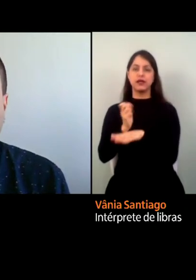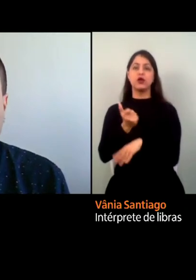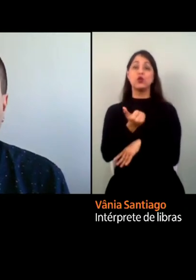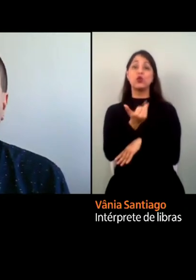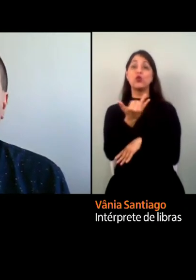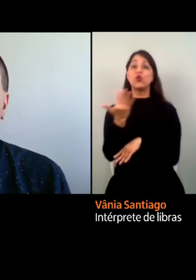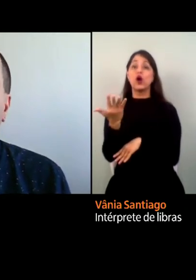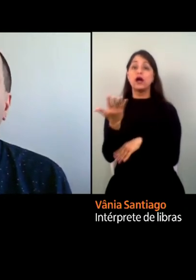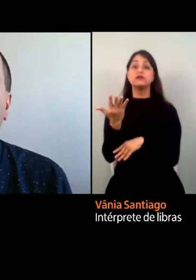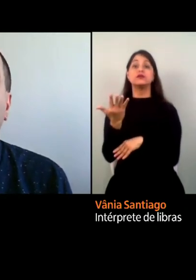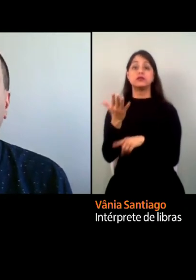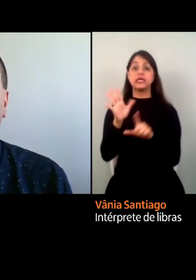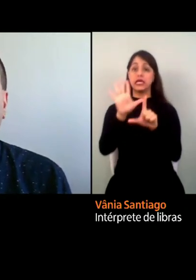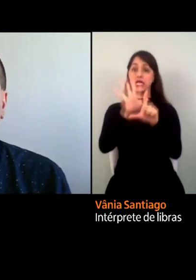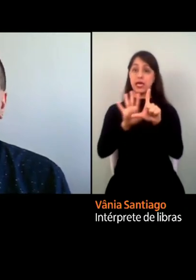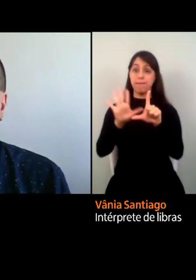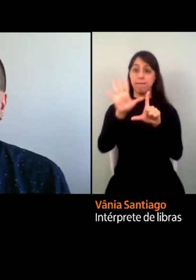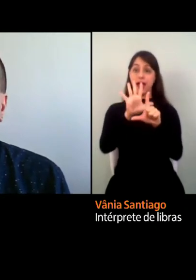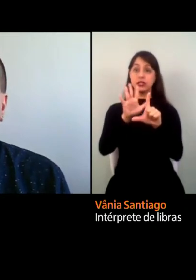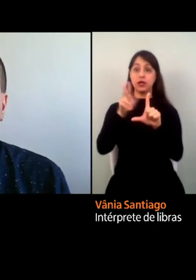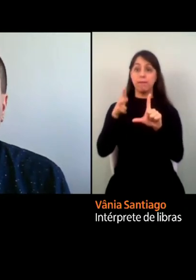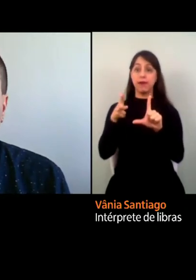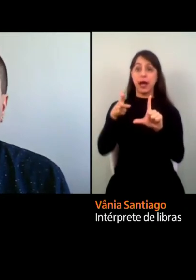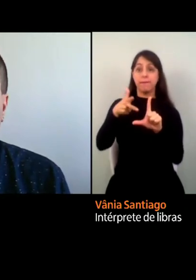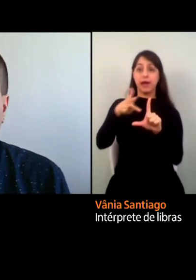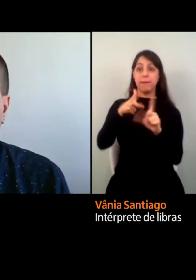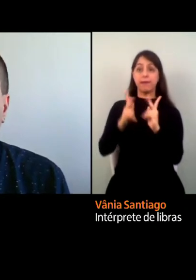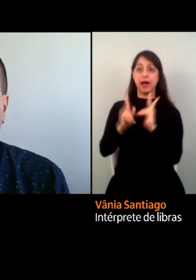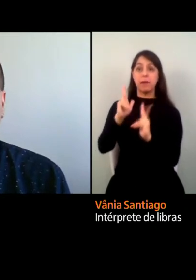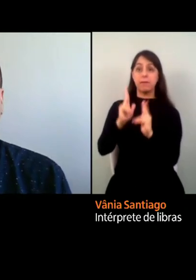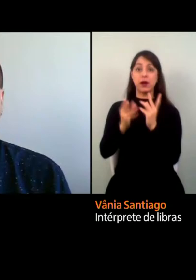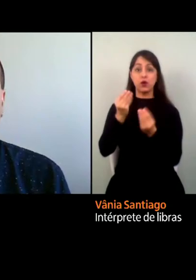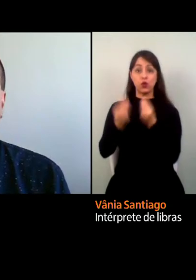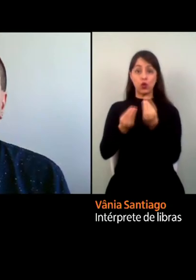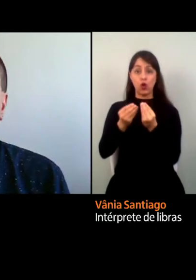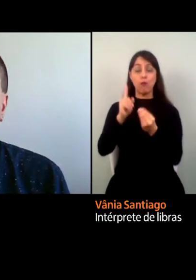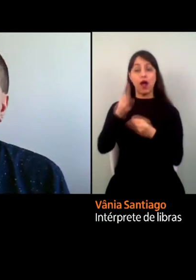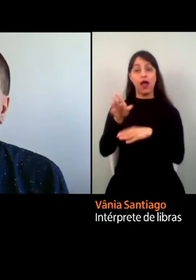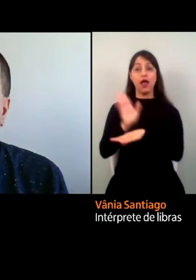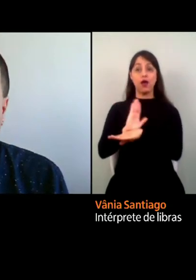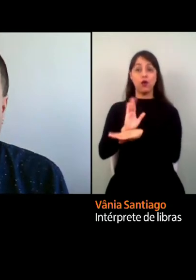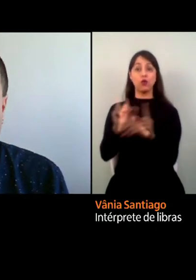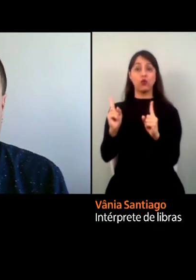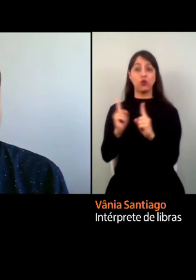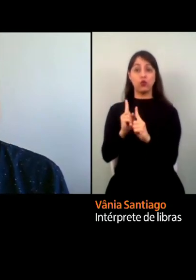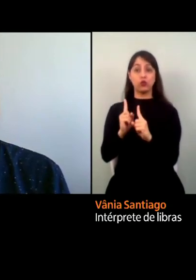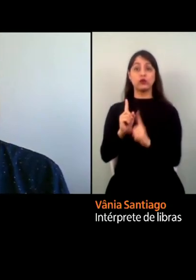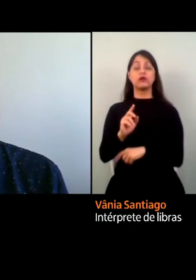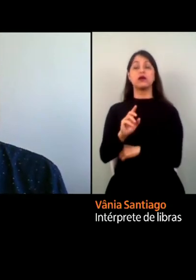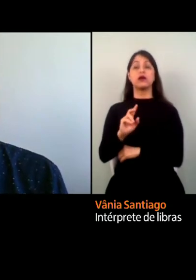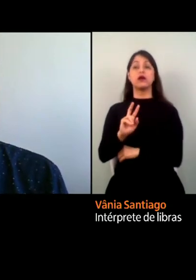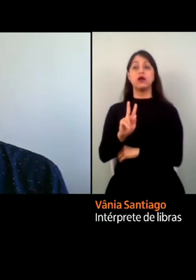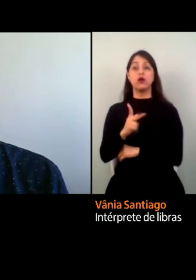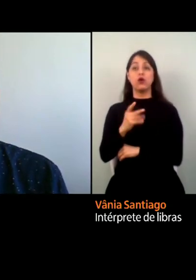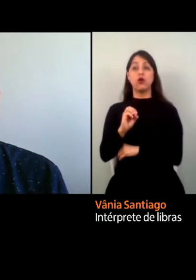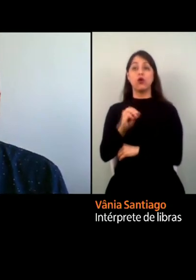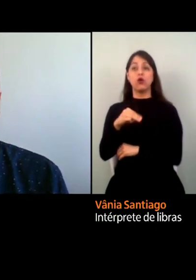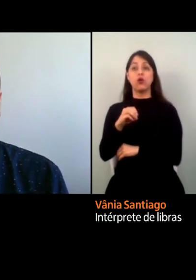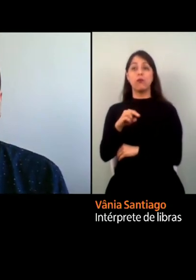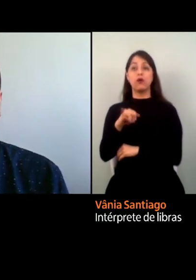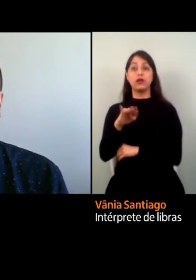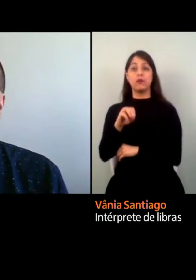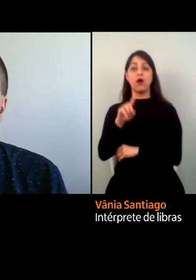processamentos da imagem de um curta homônimo de 1905 da produtora Biograph,